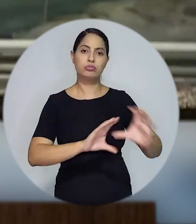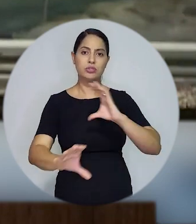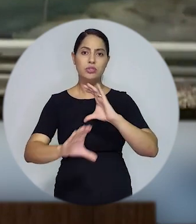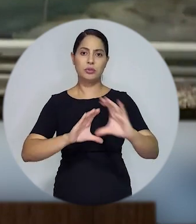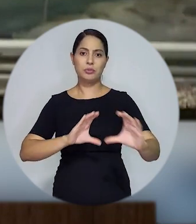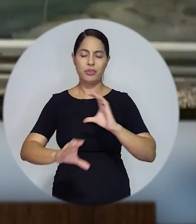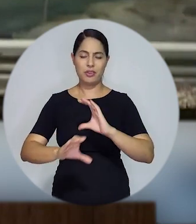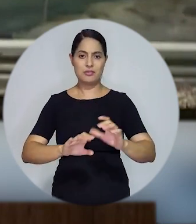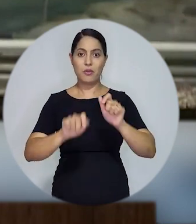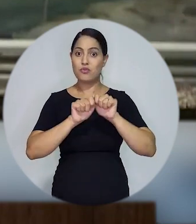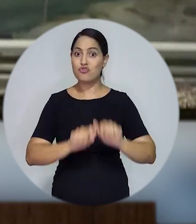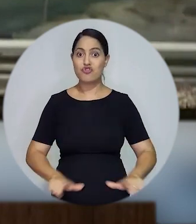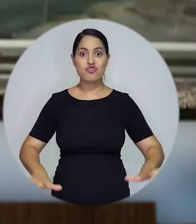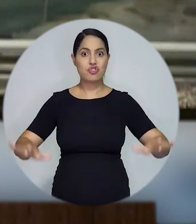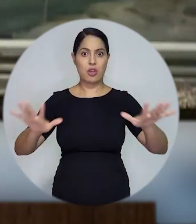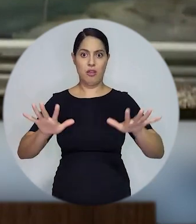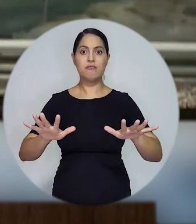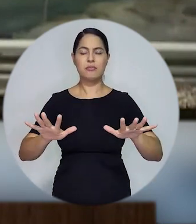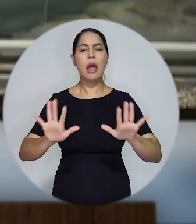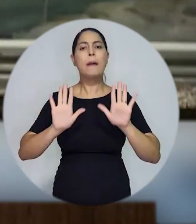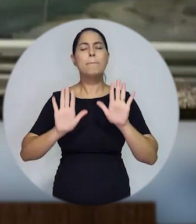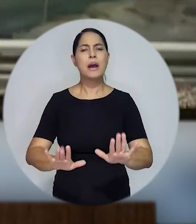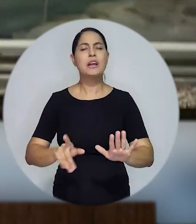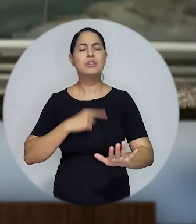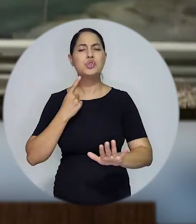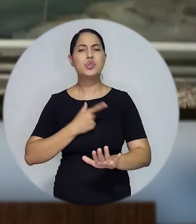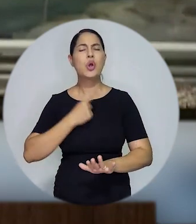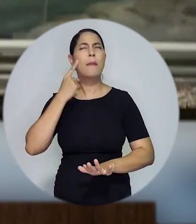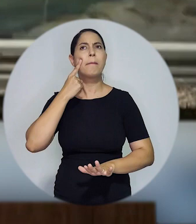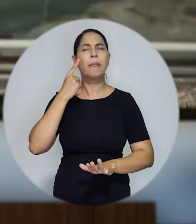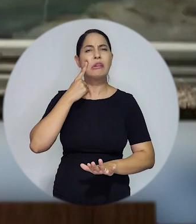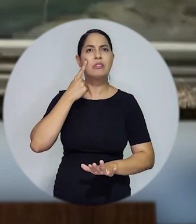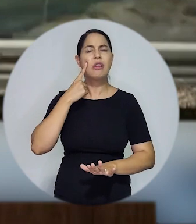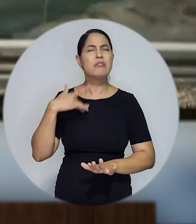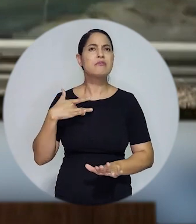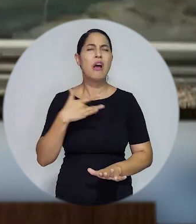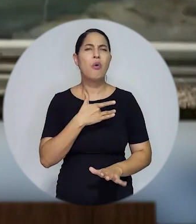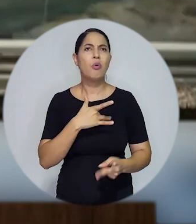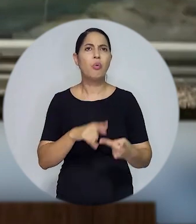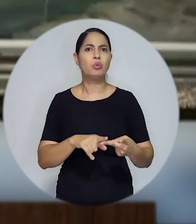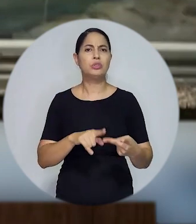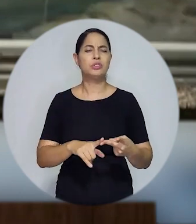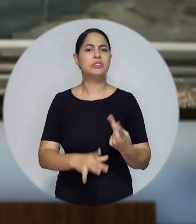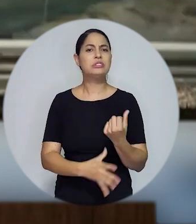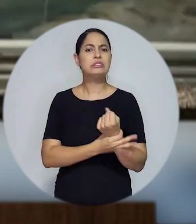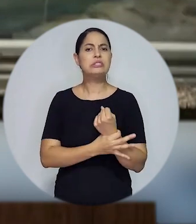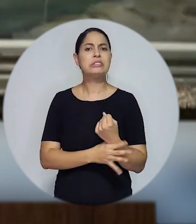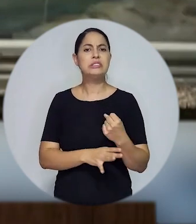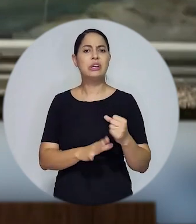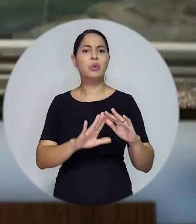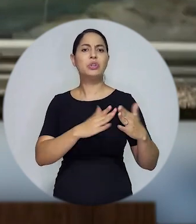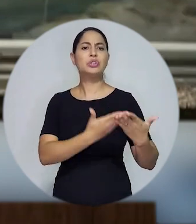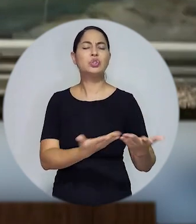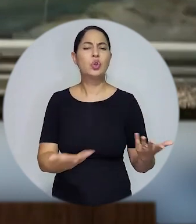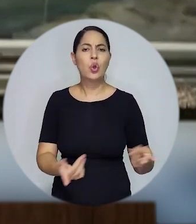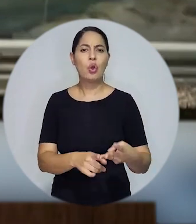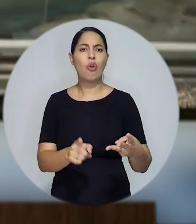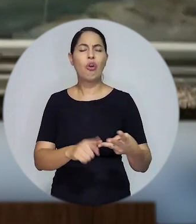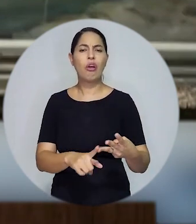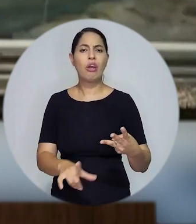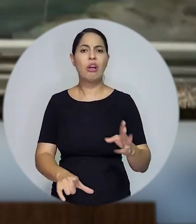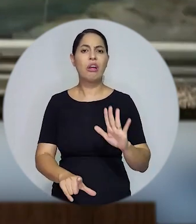os envolvidos no processo de comunicação de massas, sobretudo quando estamos diante de riscos à saúde,